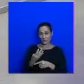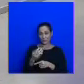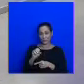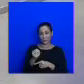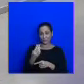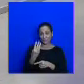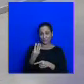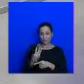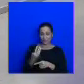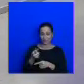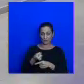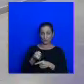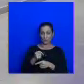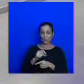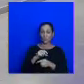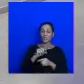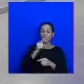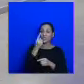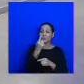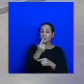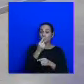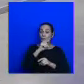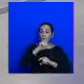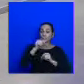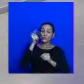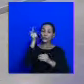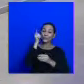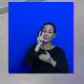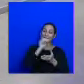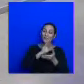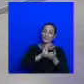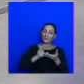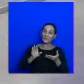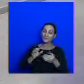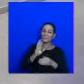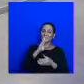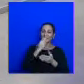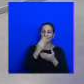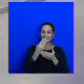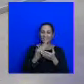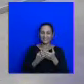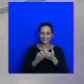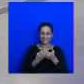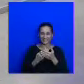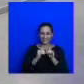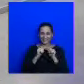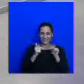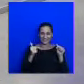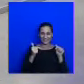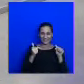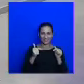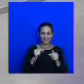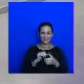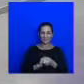ou 3 números em um desses sorteios, leva prêmio. Então acredite, acredite na